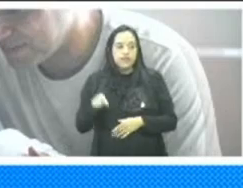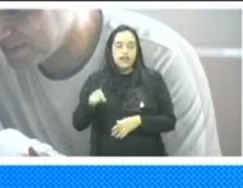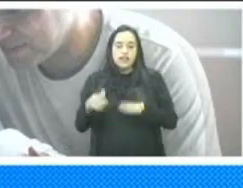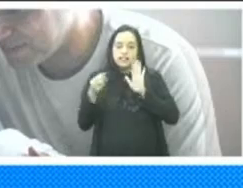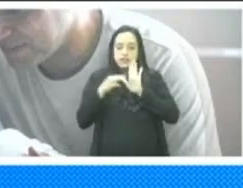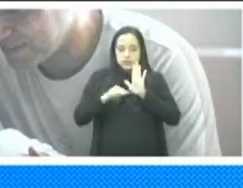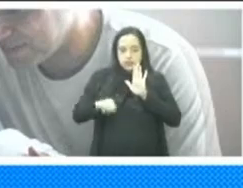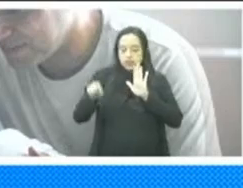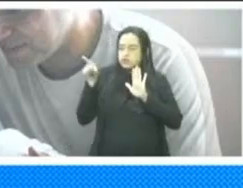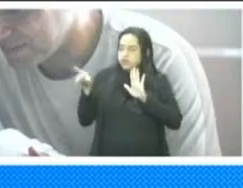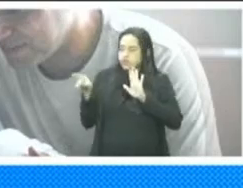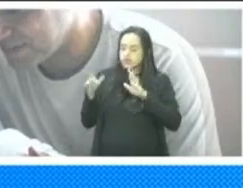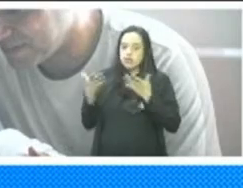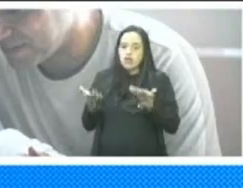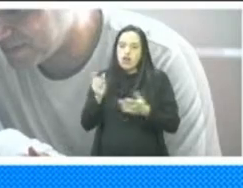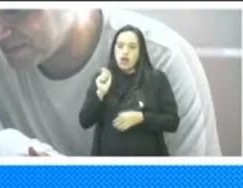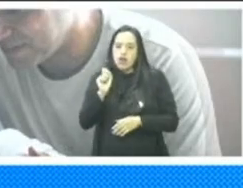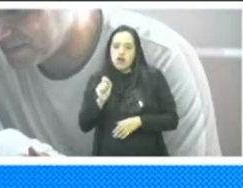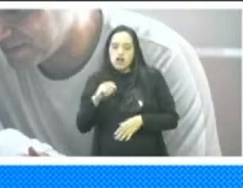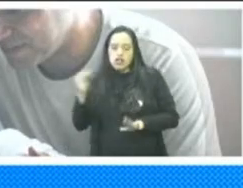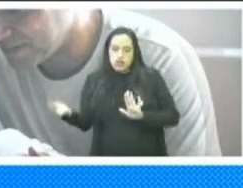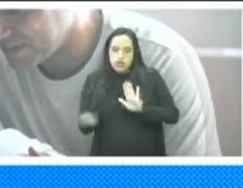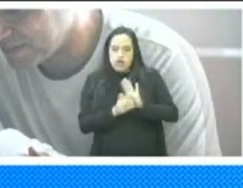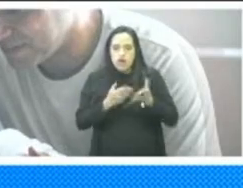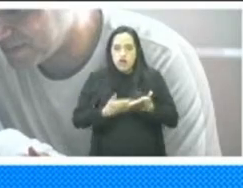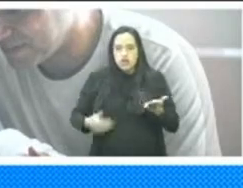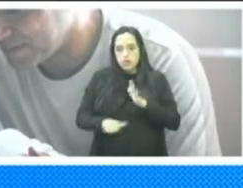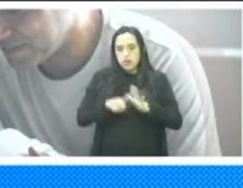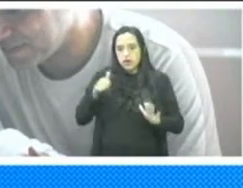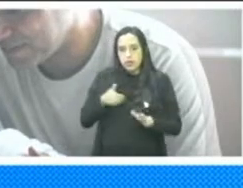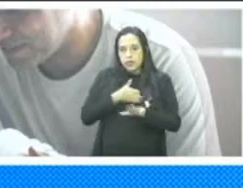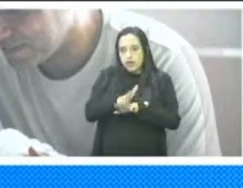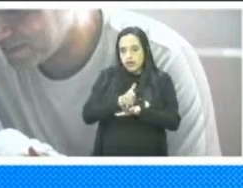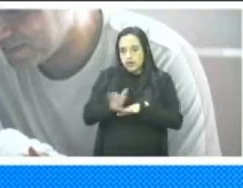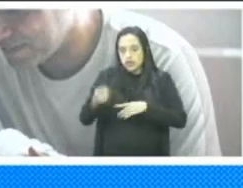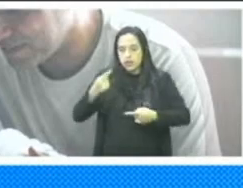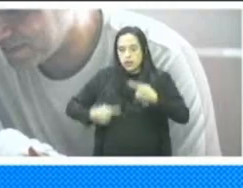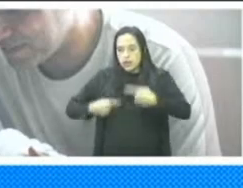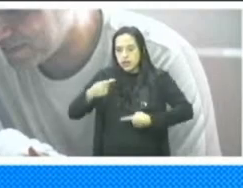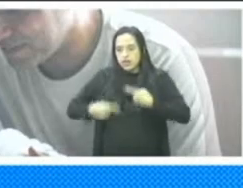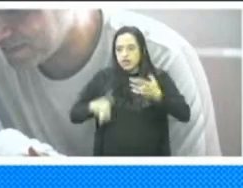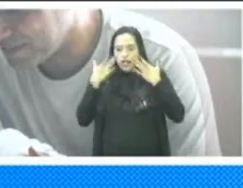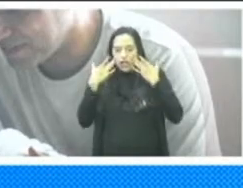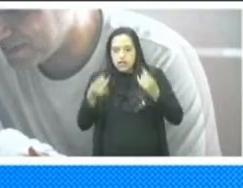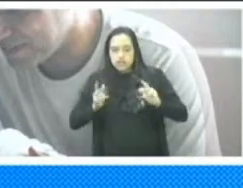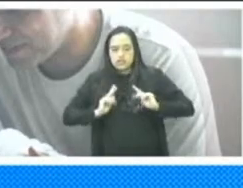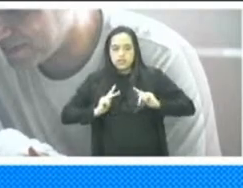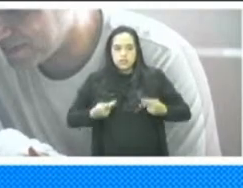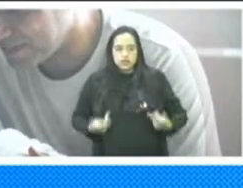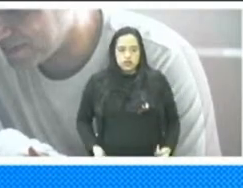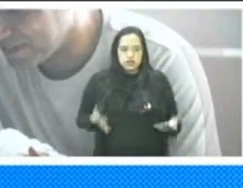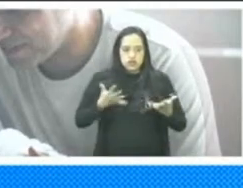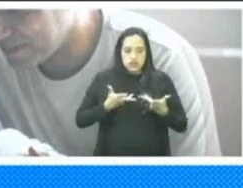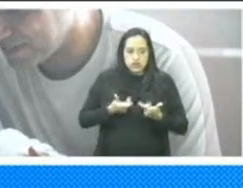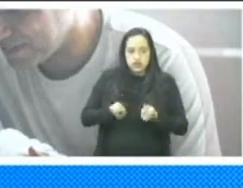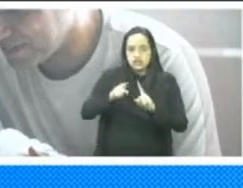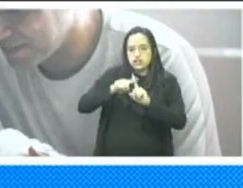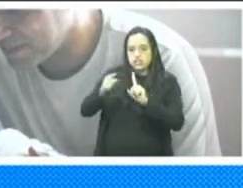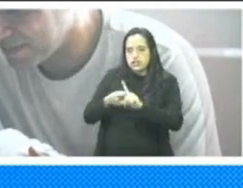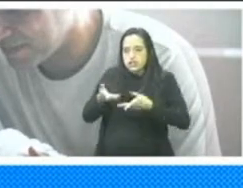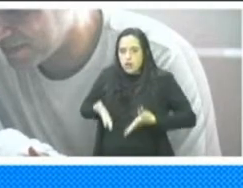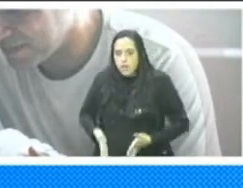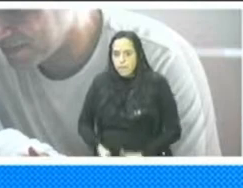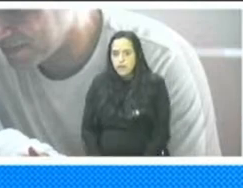método Canguru, então, ele é inserido no primeiro eixo da política, atenção humanizada e qualificada à gestação, ao